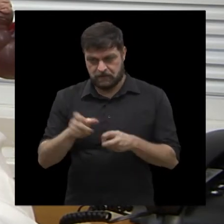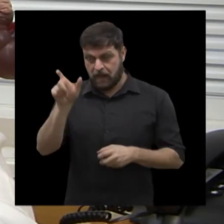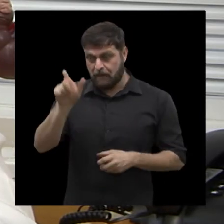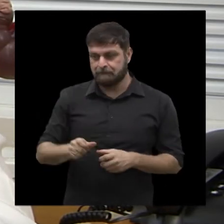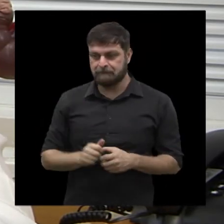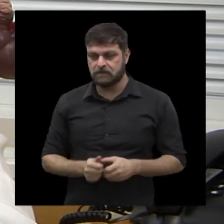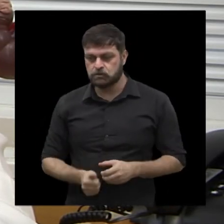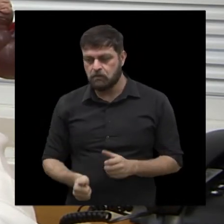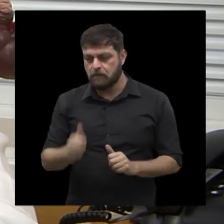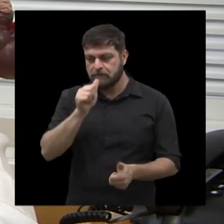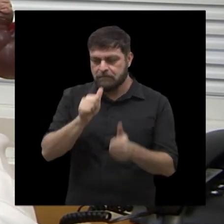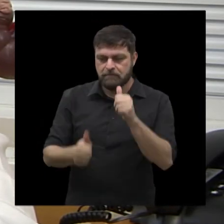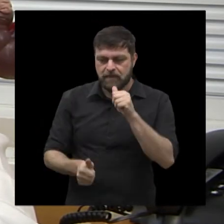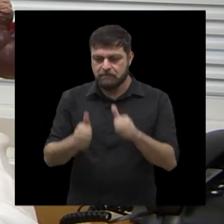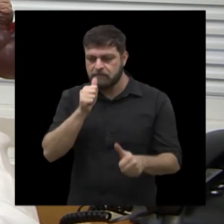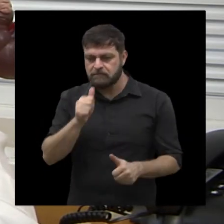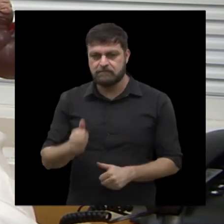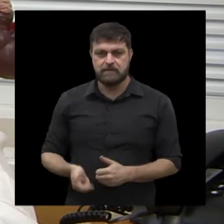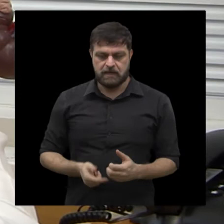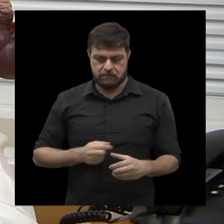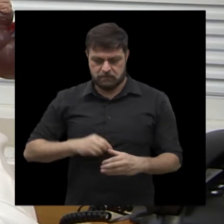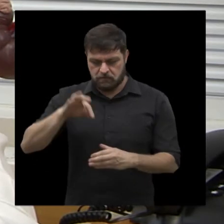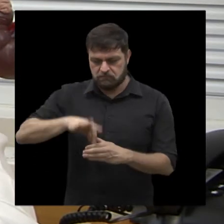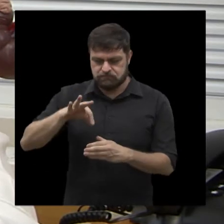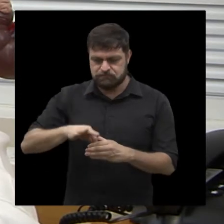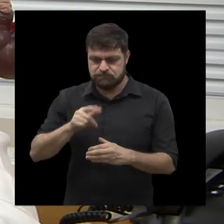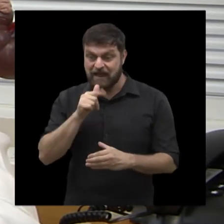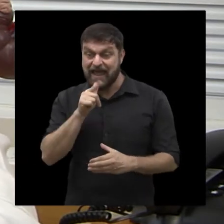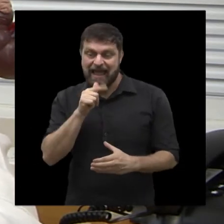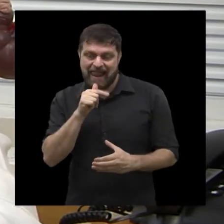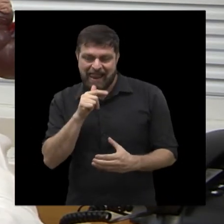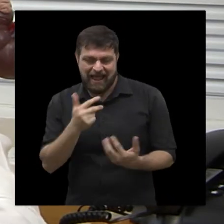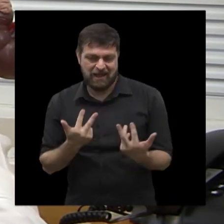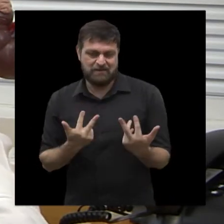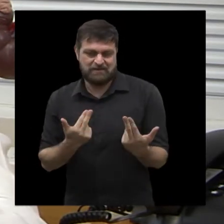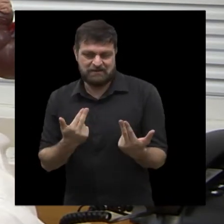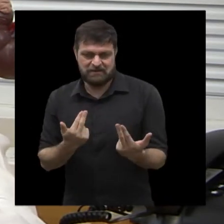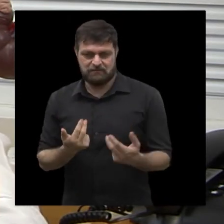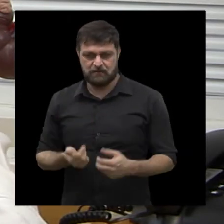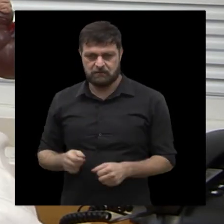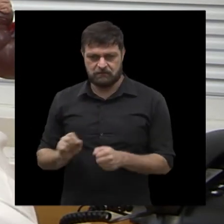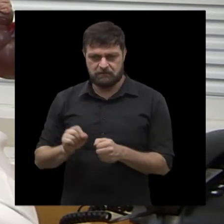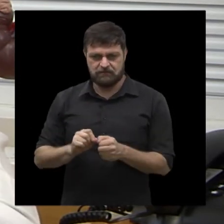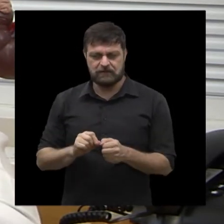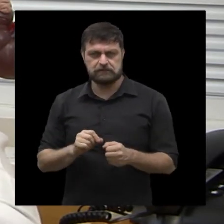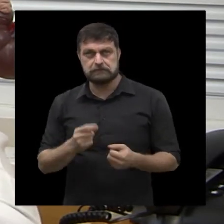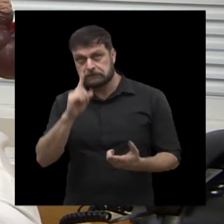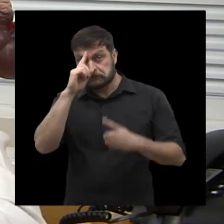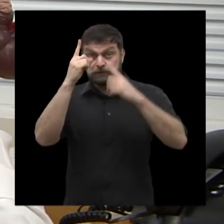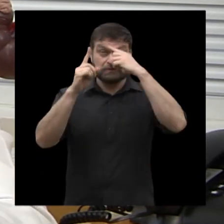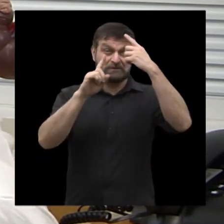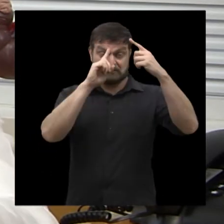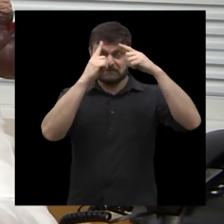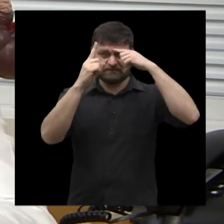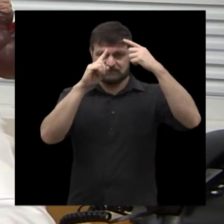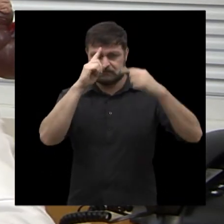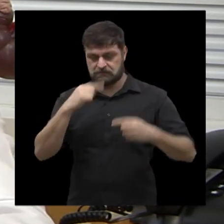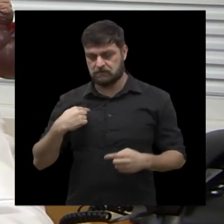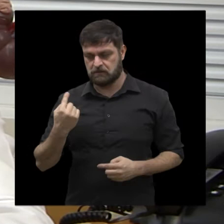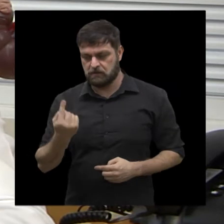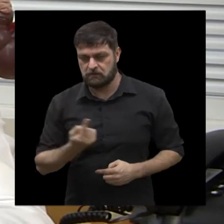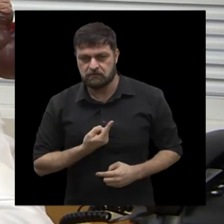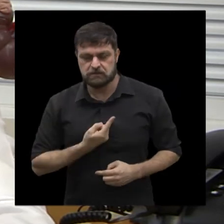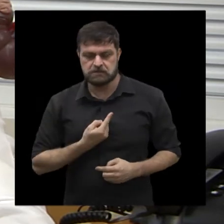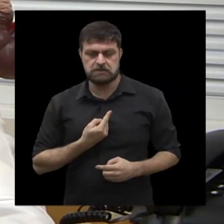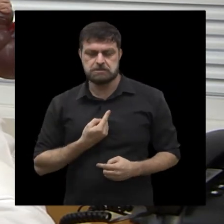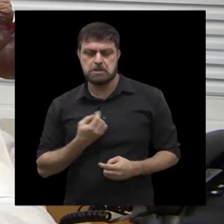de líquido que a pessoa que tem cálculo ingere, né? Daí tem a dúvida, né, de várias pessoas. Quanto a gente deve